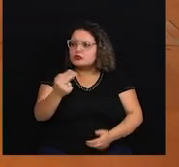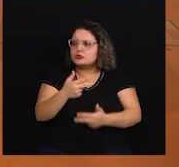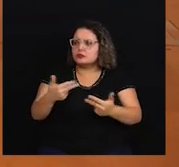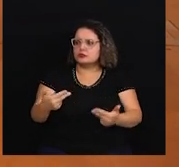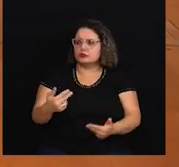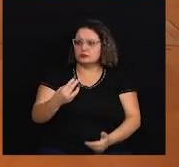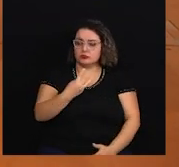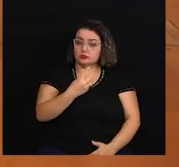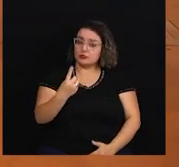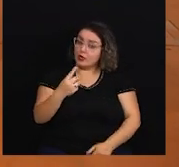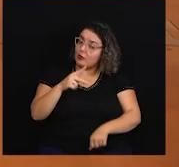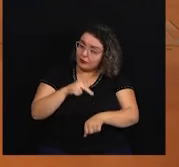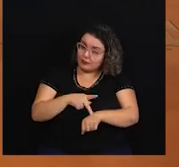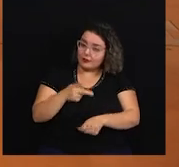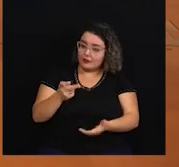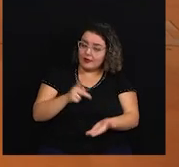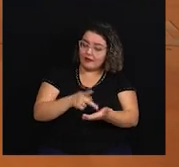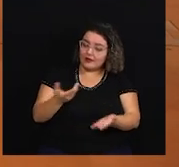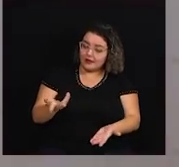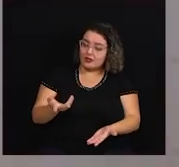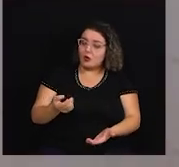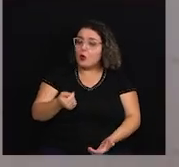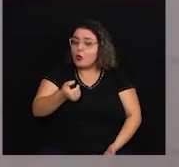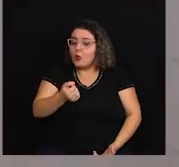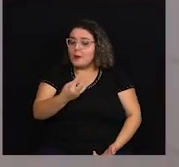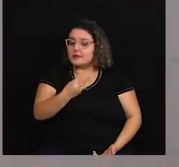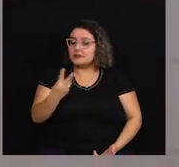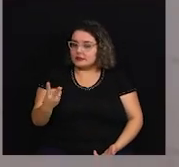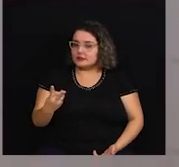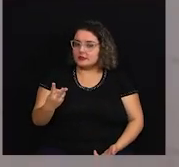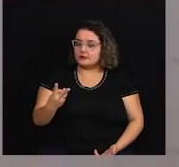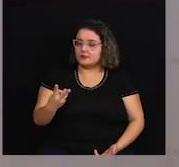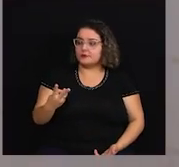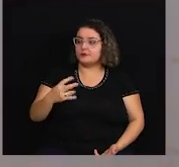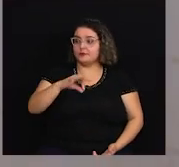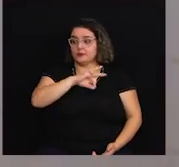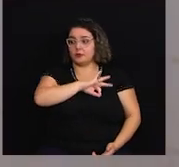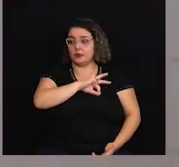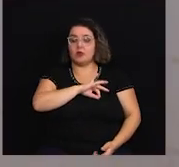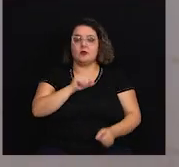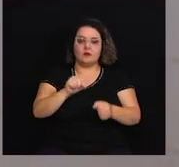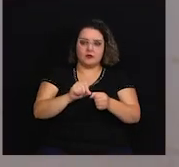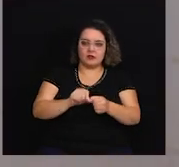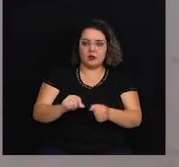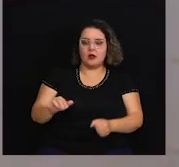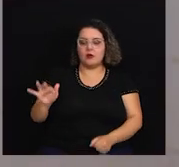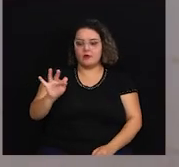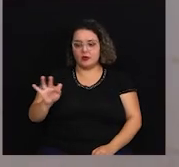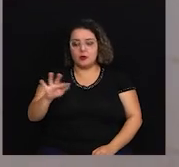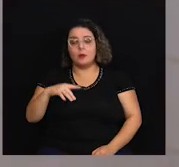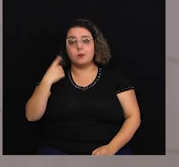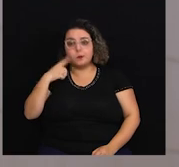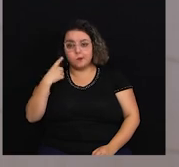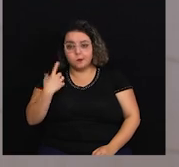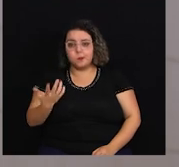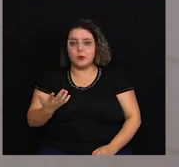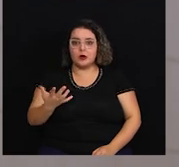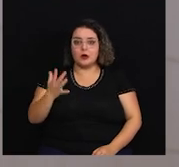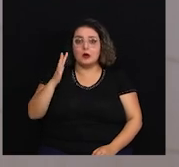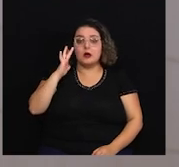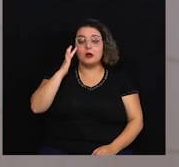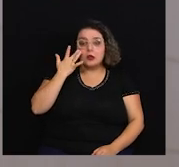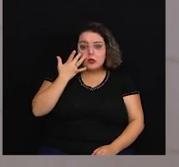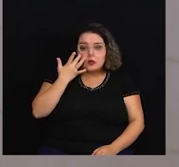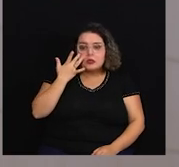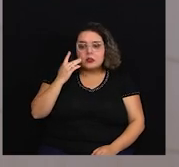e 31 né quase 32 anos e na polícia vou fazer faculdade de direito e eu achei